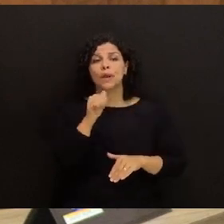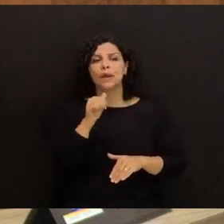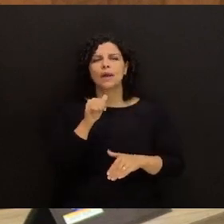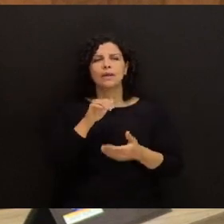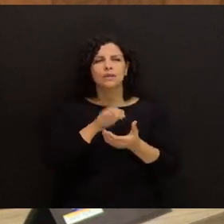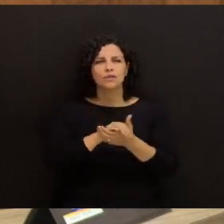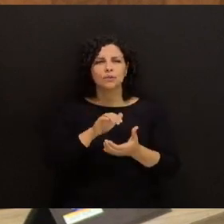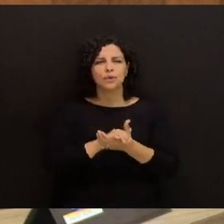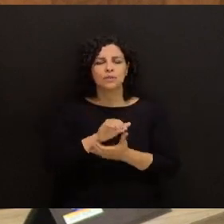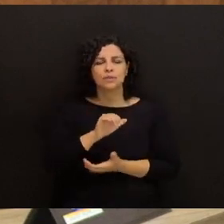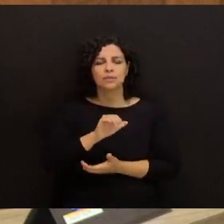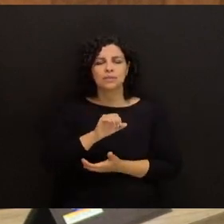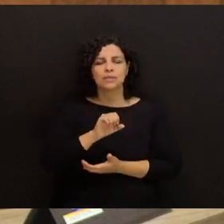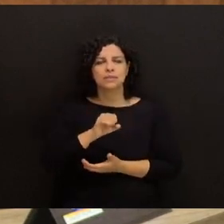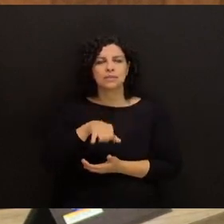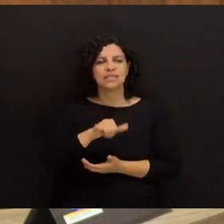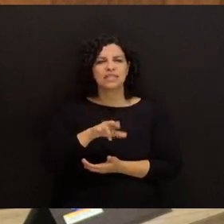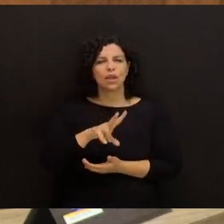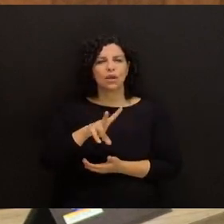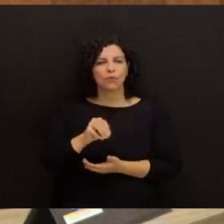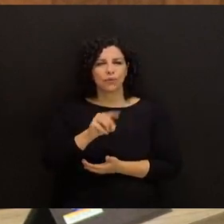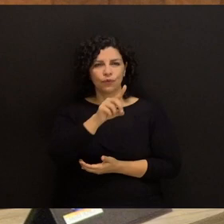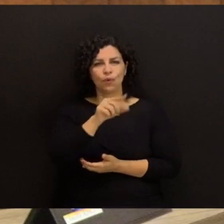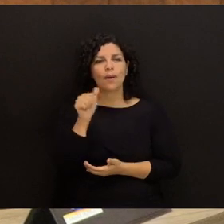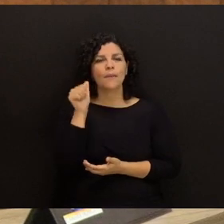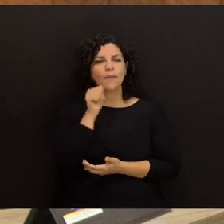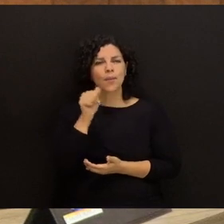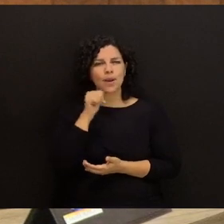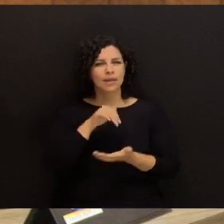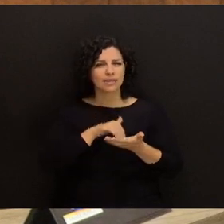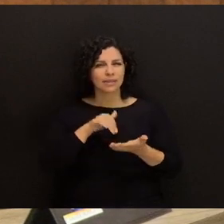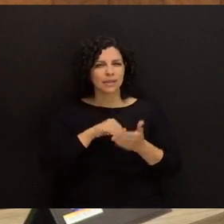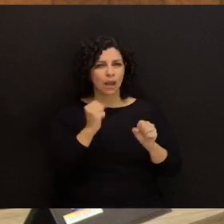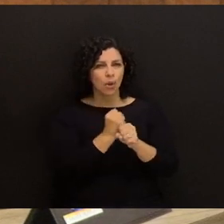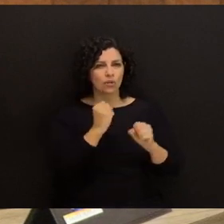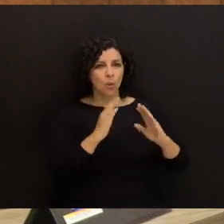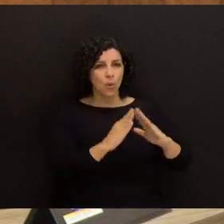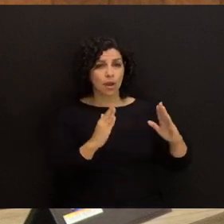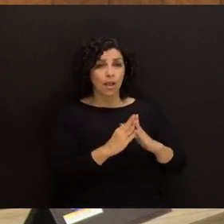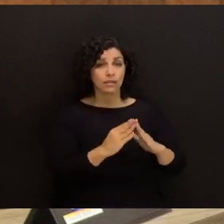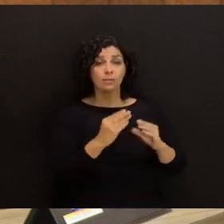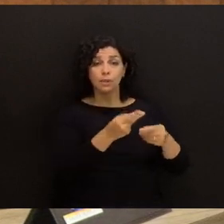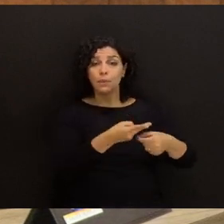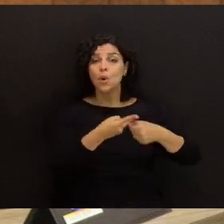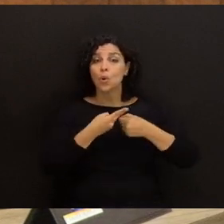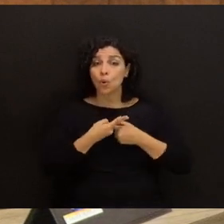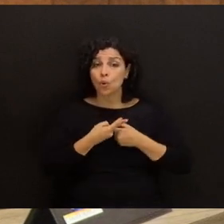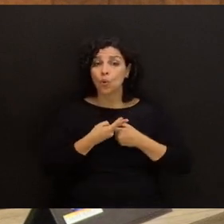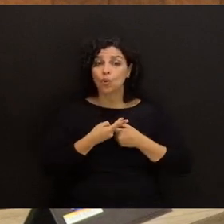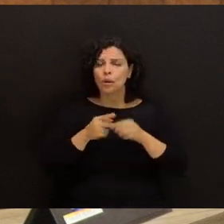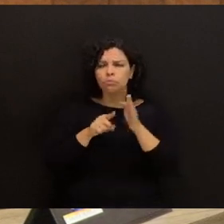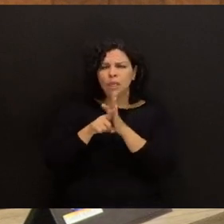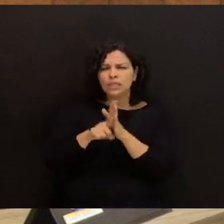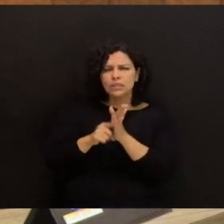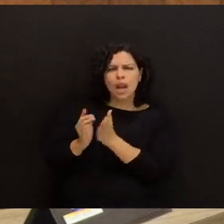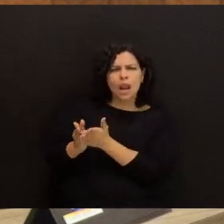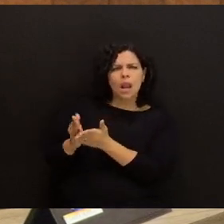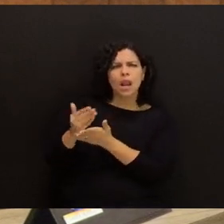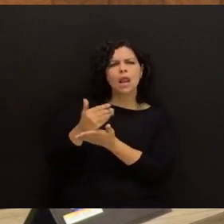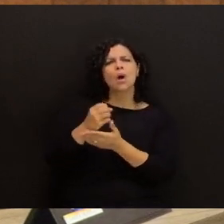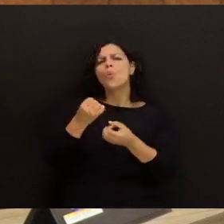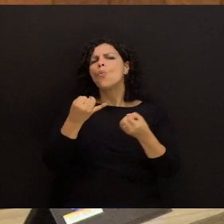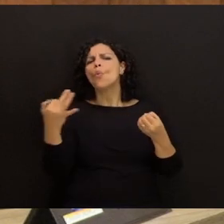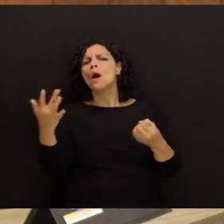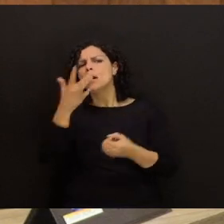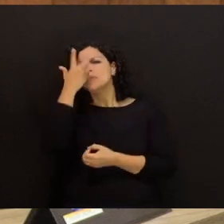que a secretária de habitação dessa cidade para que fale com esse Vereador passa o levantamento de todas as